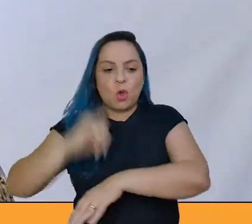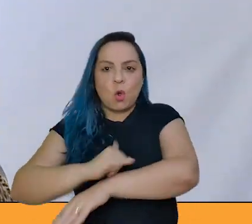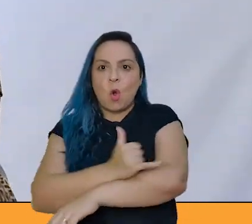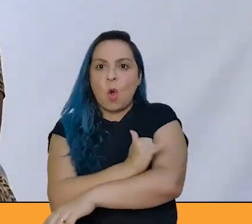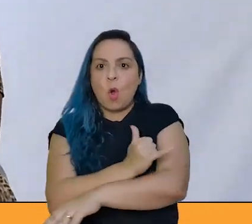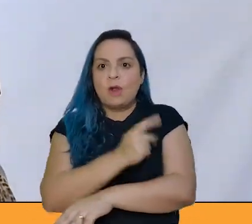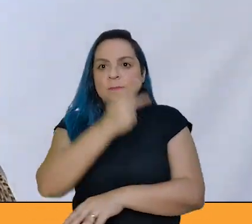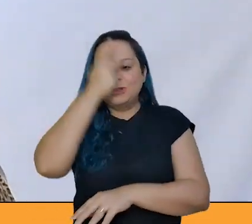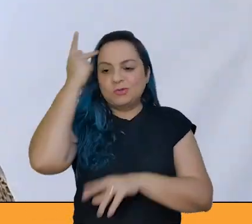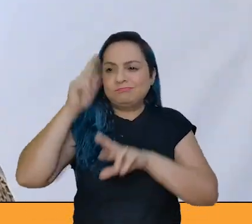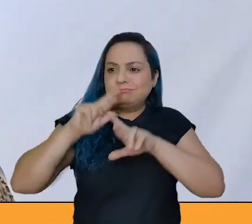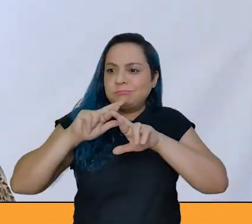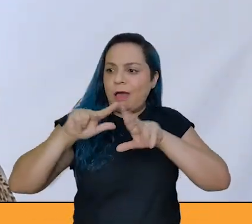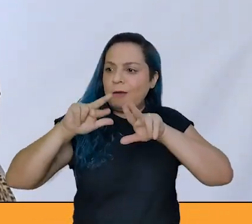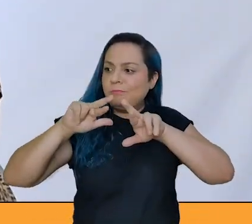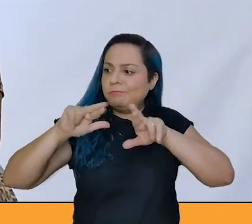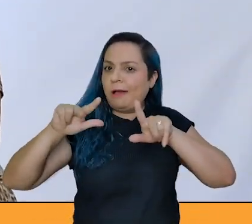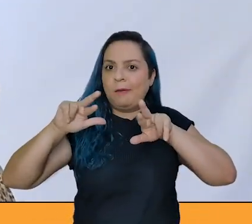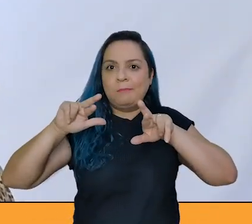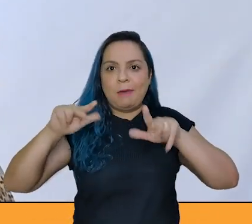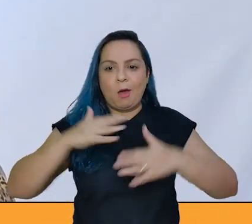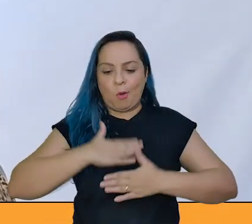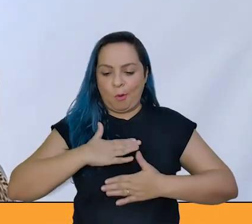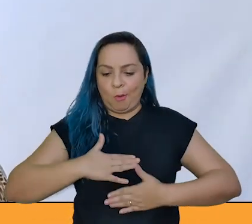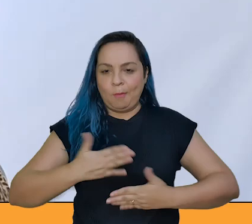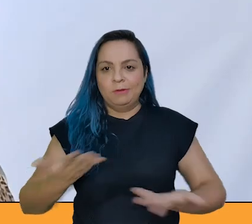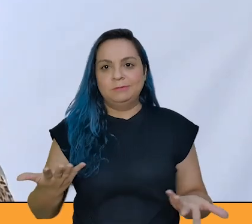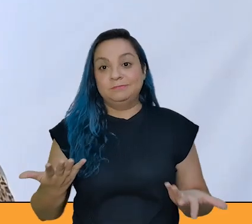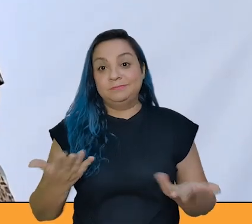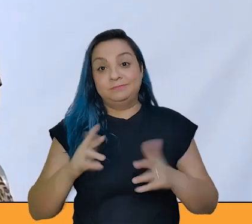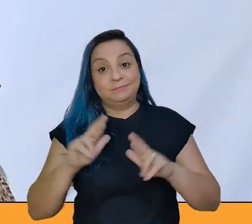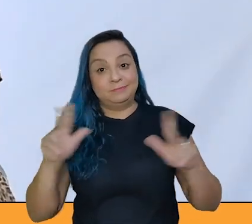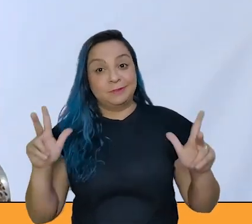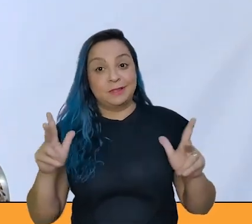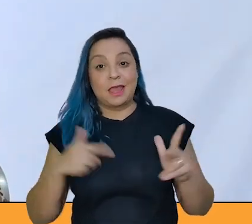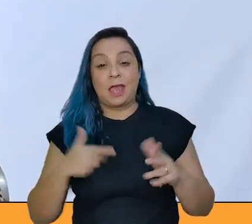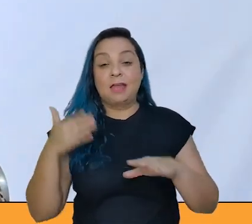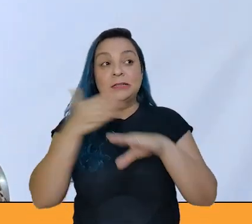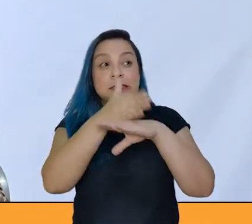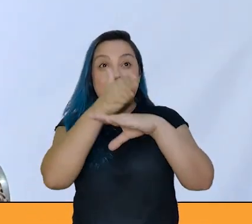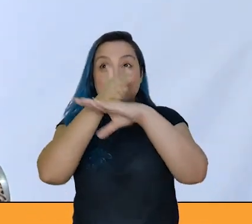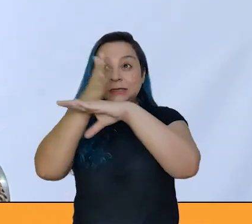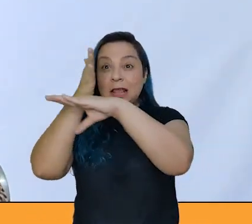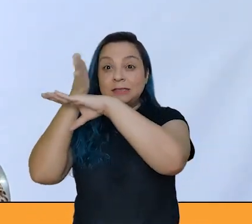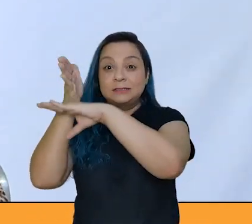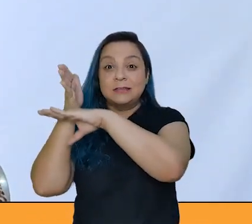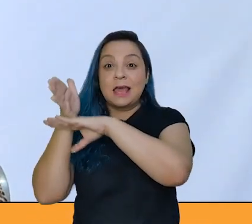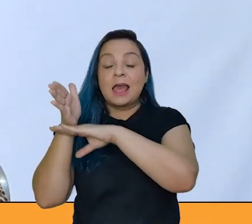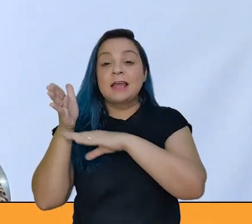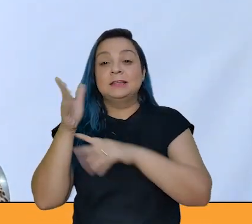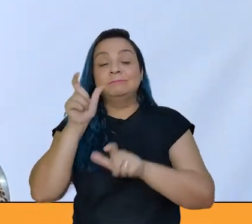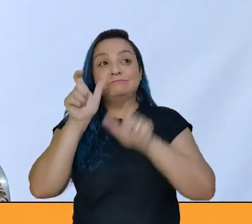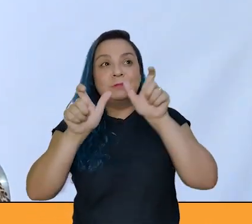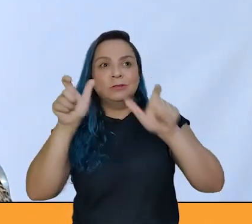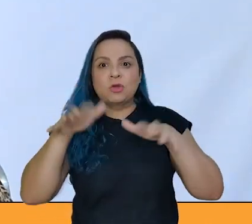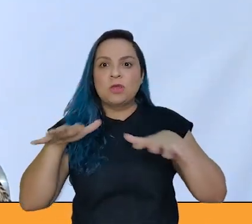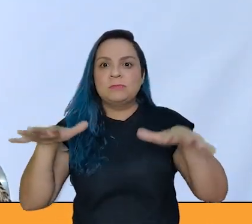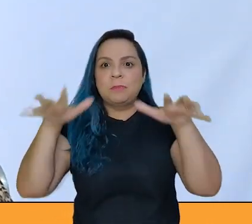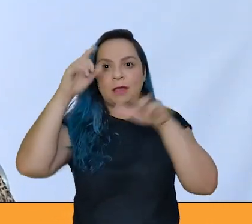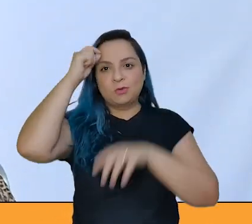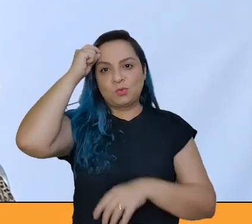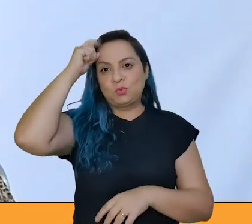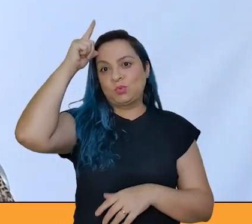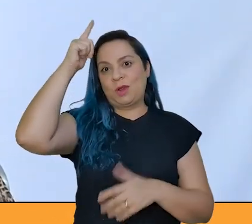gordas, pessoas não normativas, pessoas que não têm um corpo padrão, sobre o acesso dessas pessoas nesses